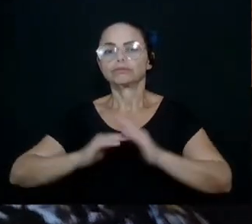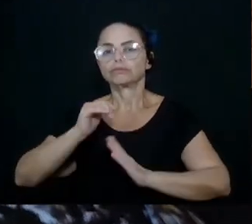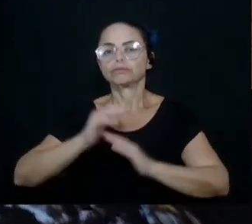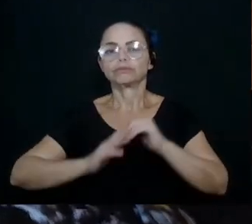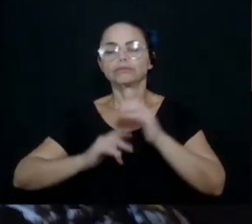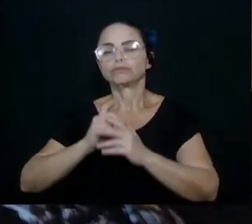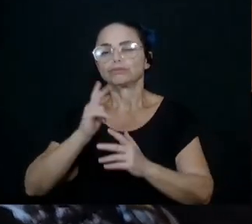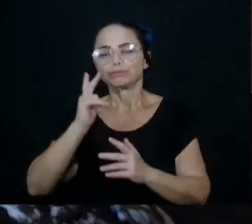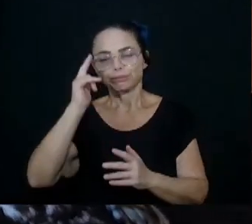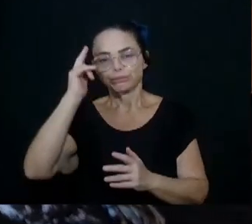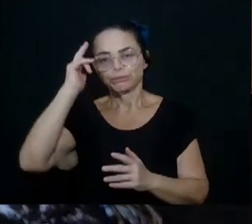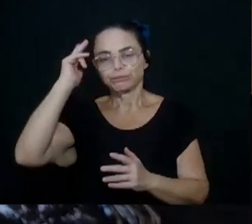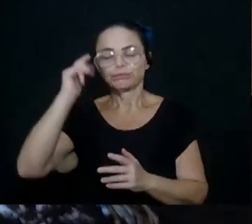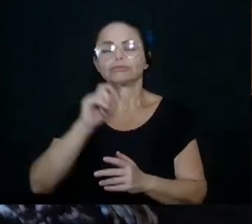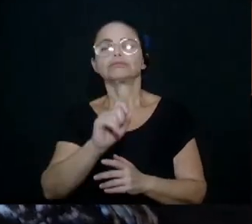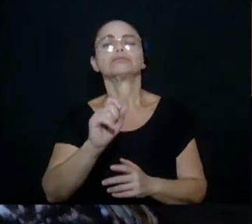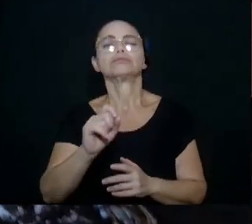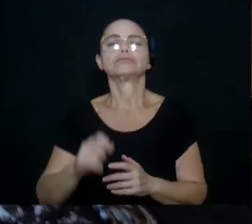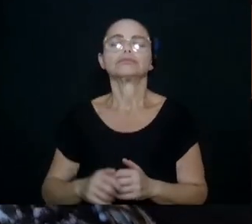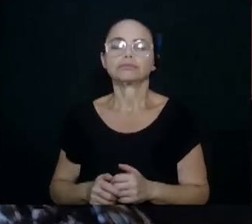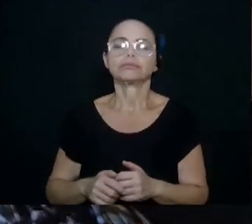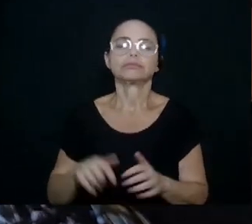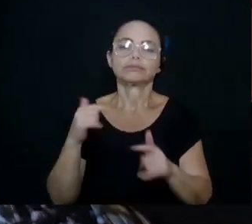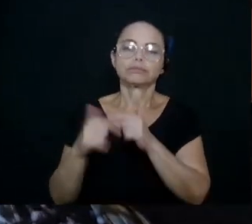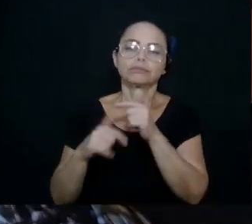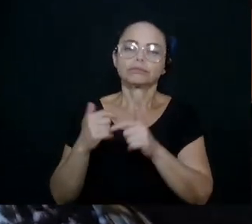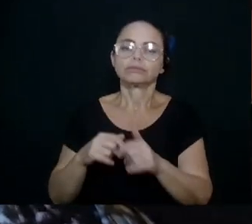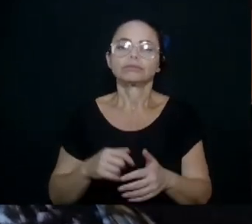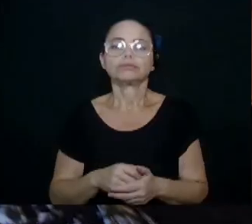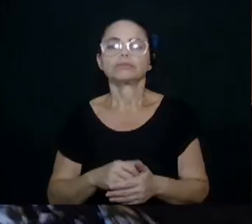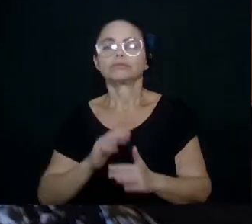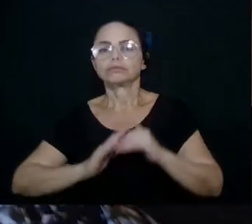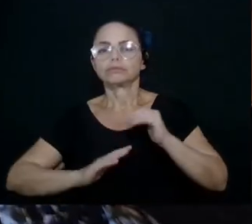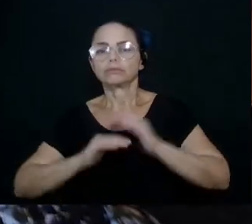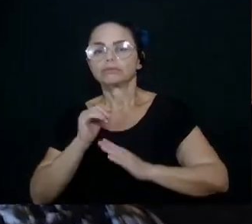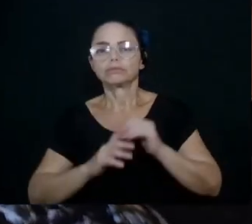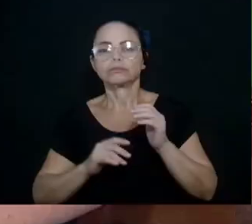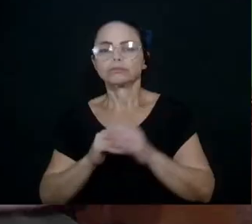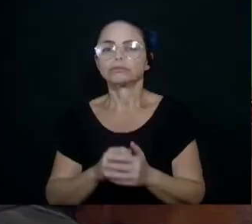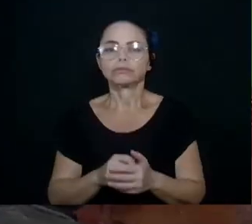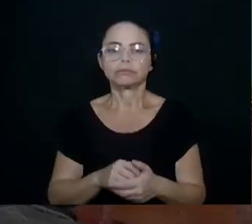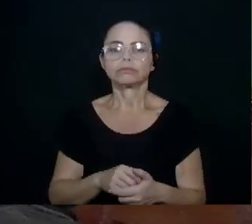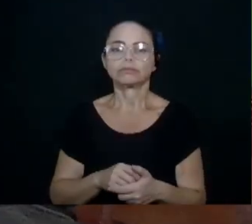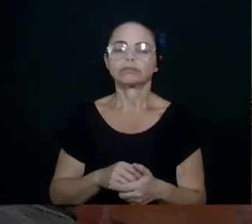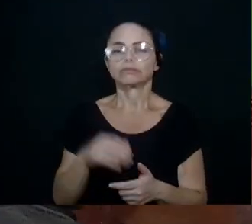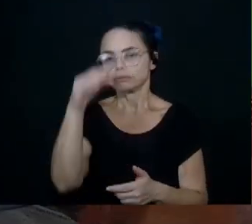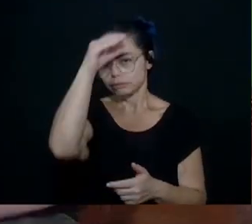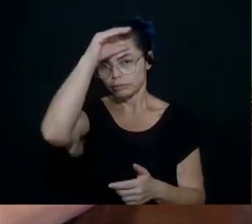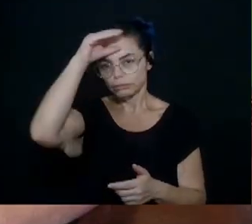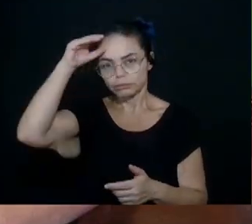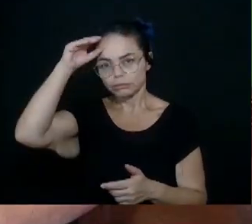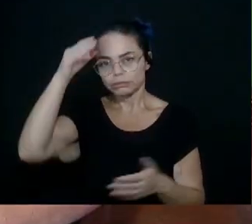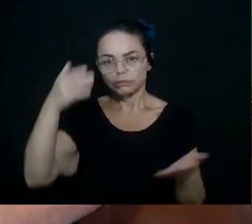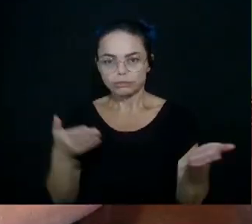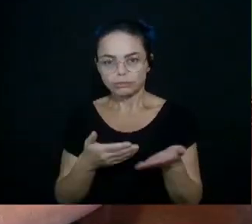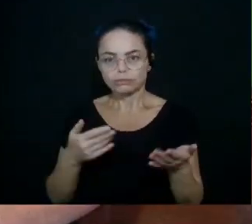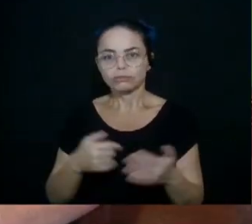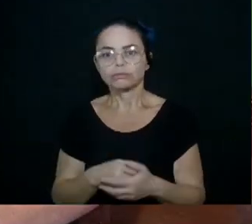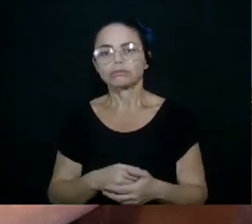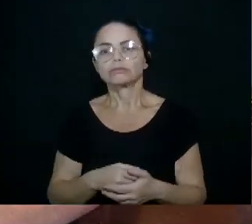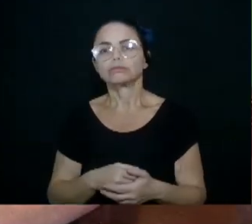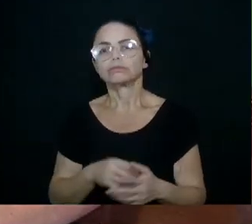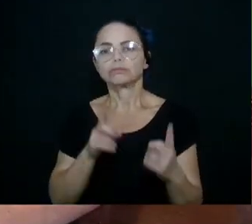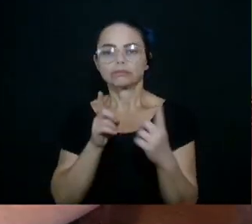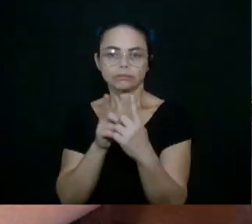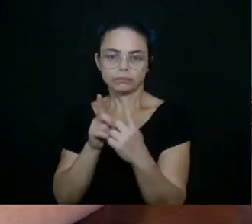são esses seus parceiros que atuam aqui profissionalmente, diretamente com o cliente? Certo. Hoje nós temos as atendentes e temos